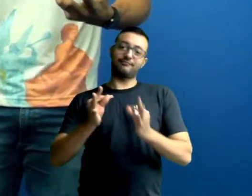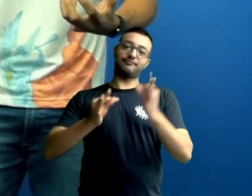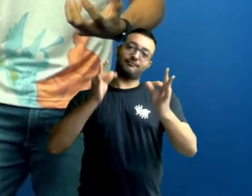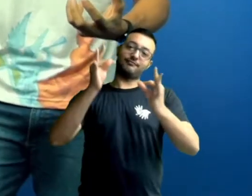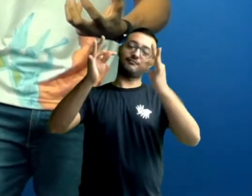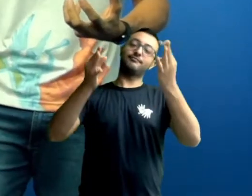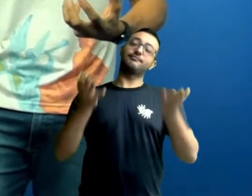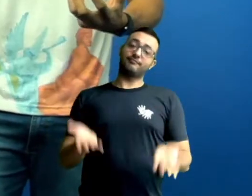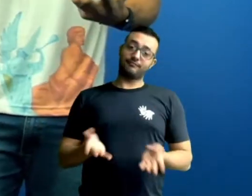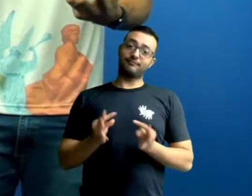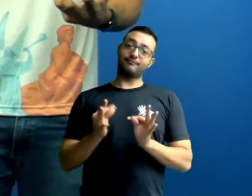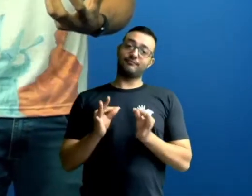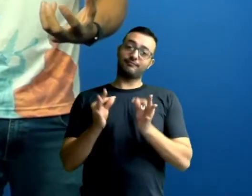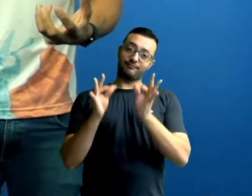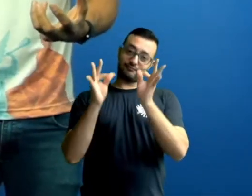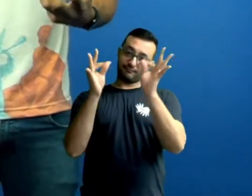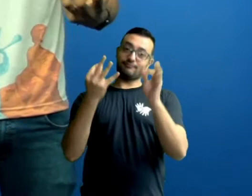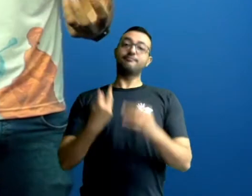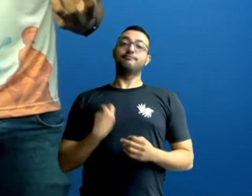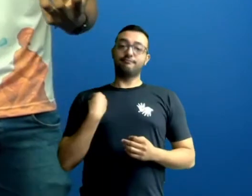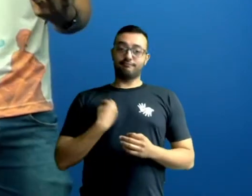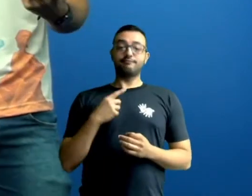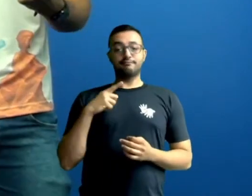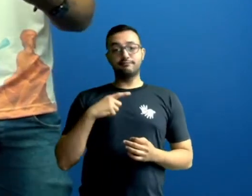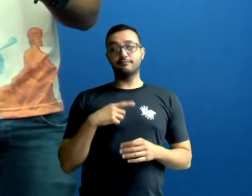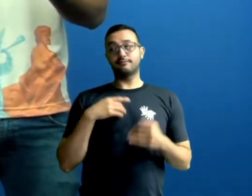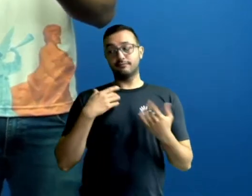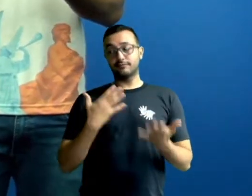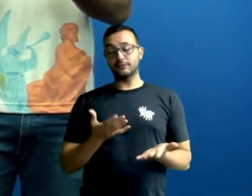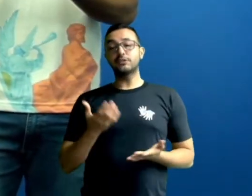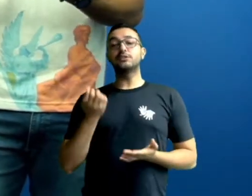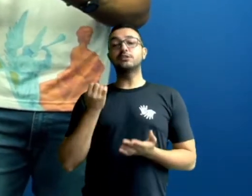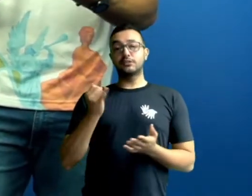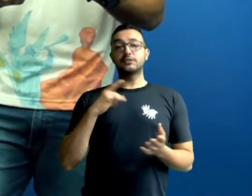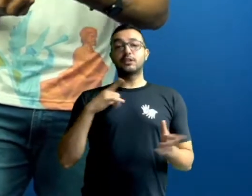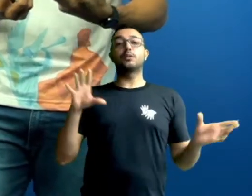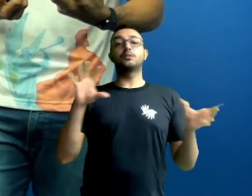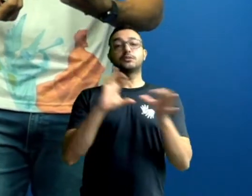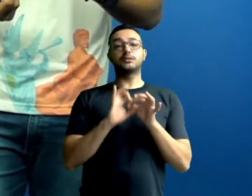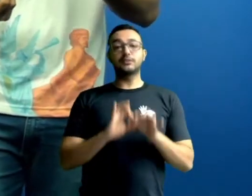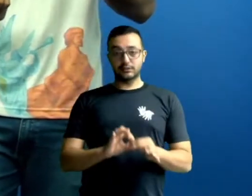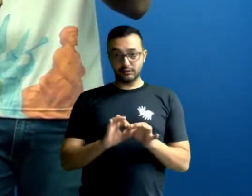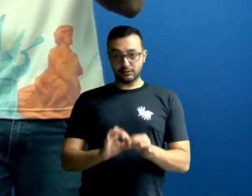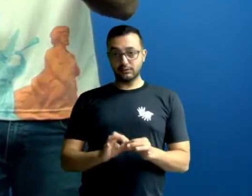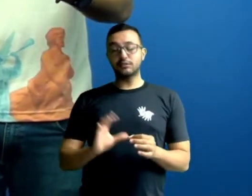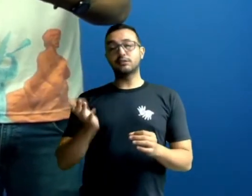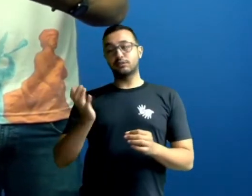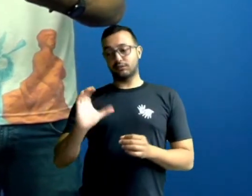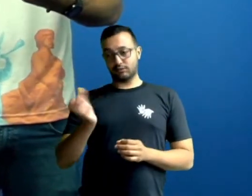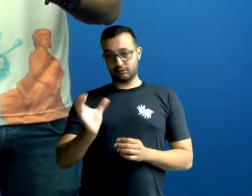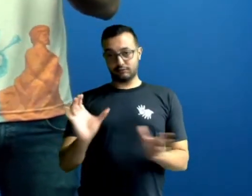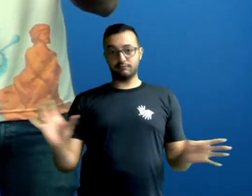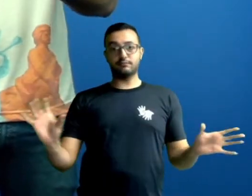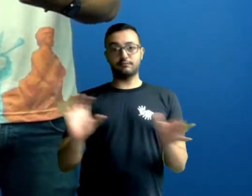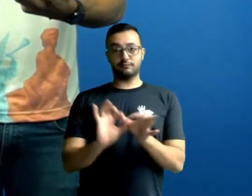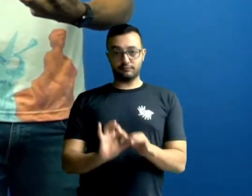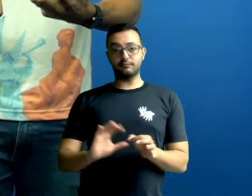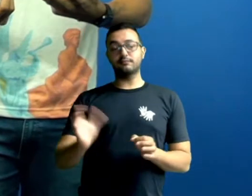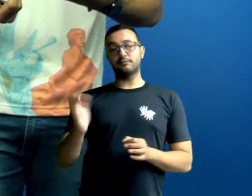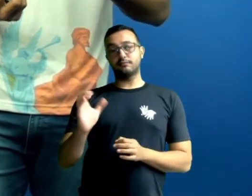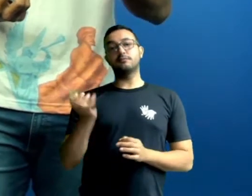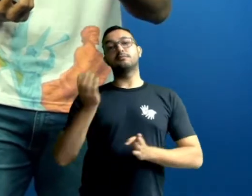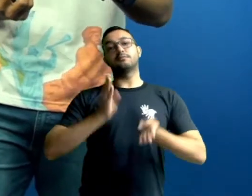tecnológicos que existem na nossa vida. Portanto, quando existe a união entre as ciências, certo? As